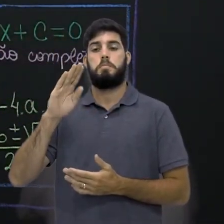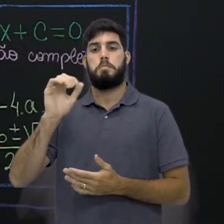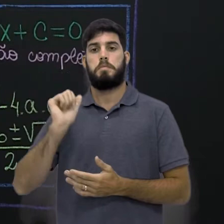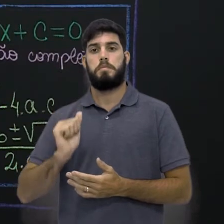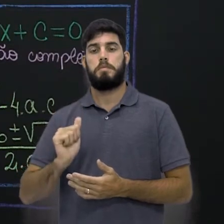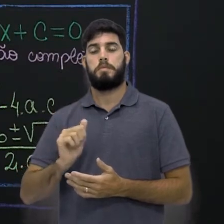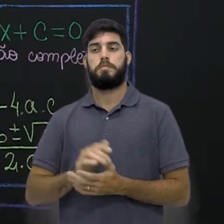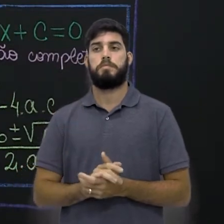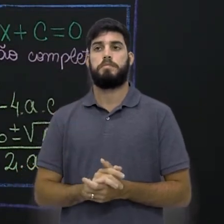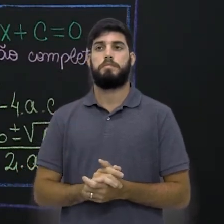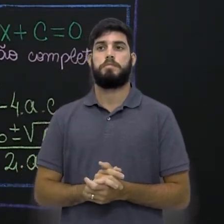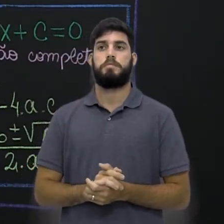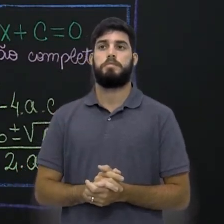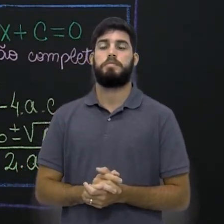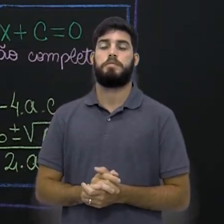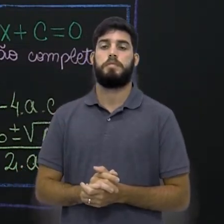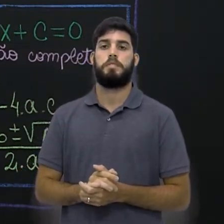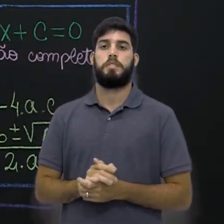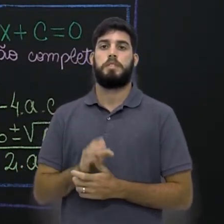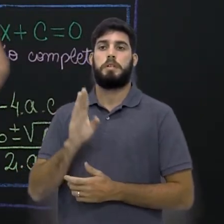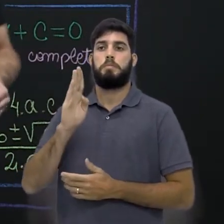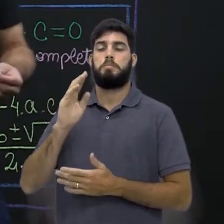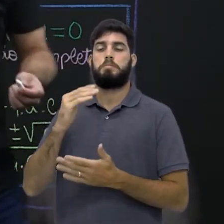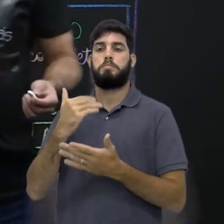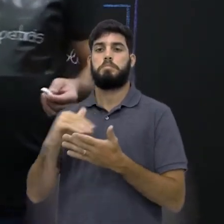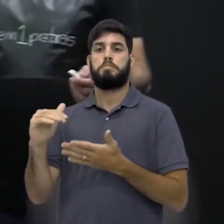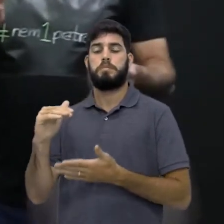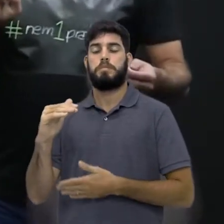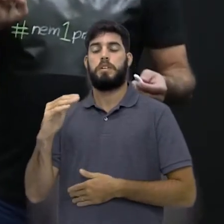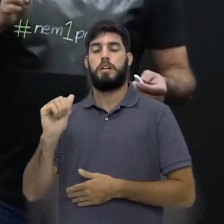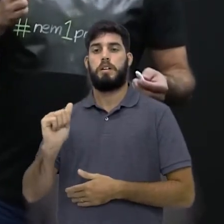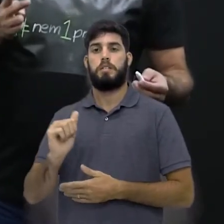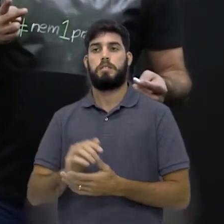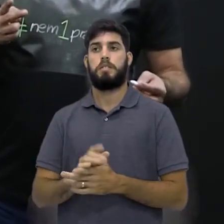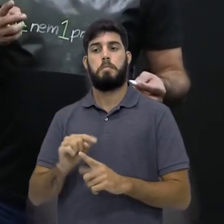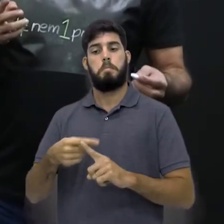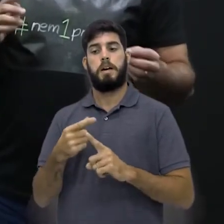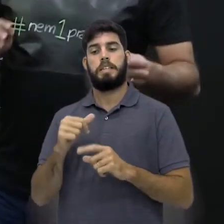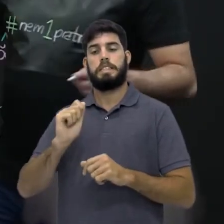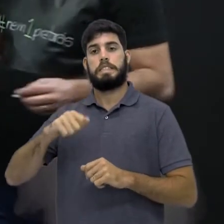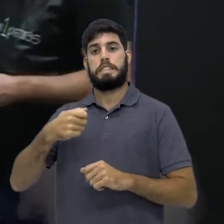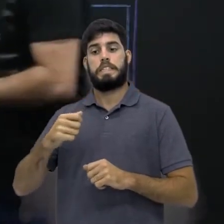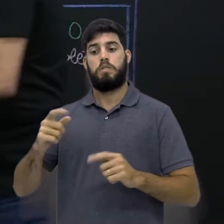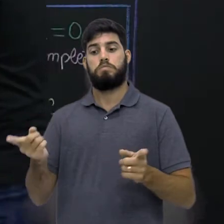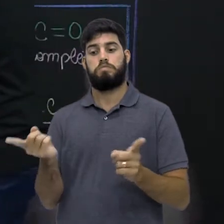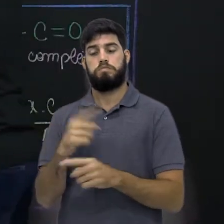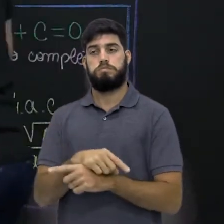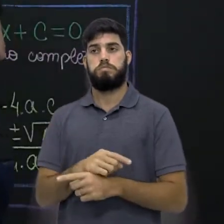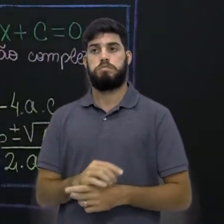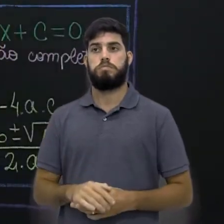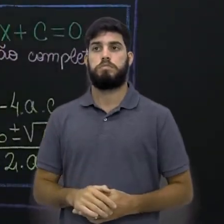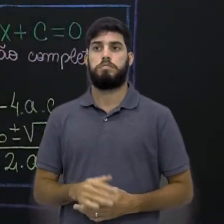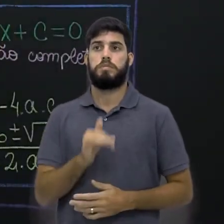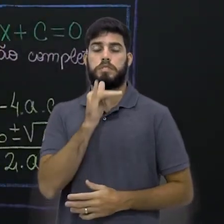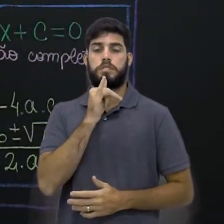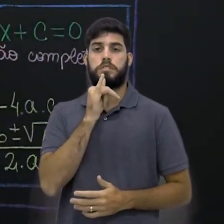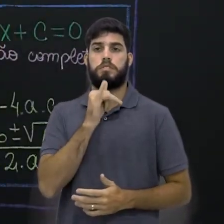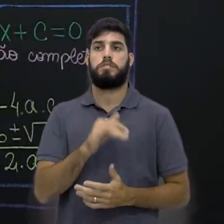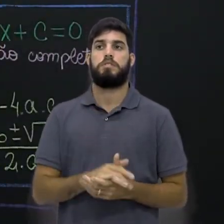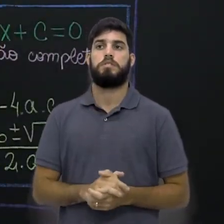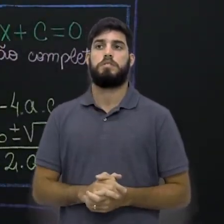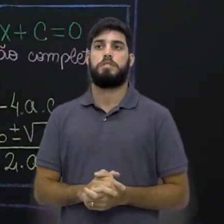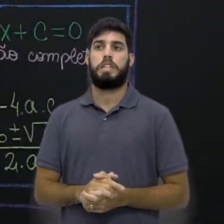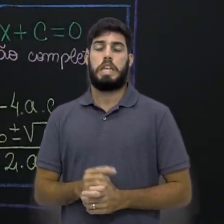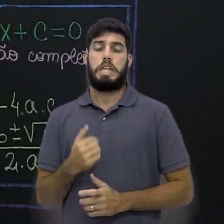o coeficiente b e o coeficiente a, só que com sinal contrário. Então, por exemplo, aqui, olha só, eu